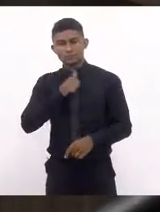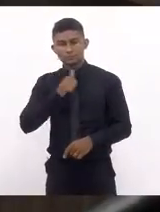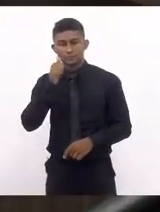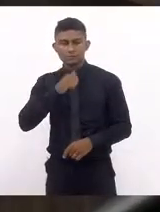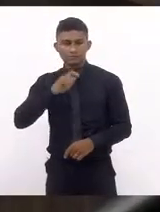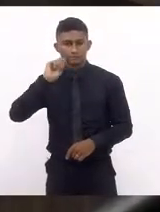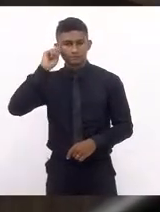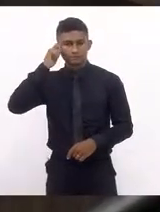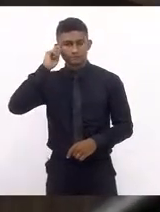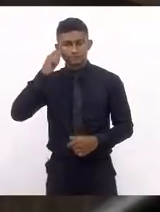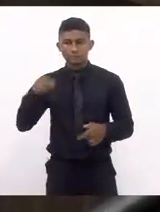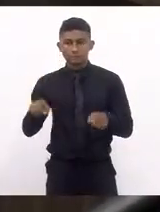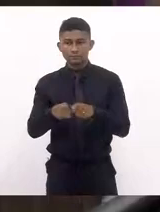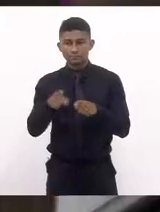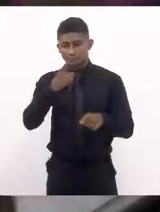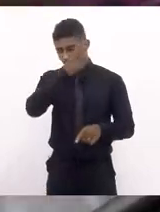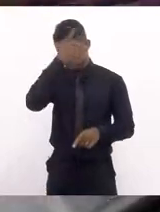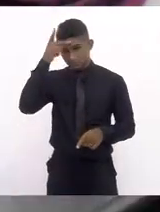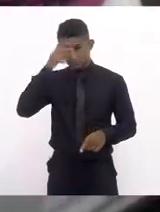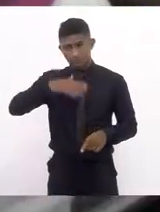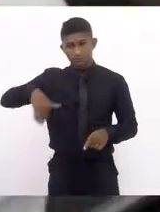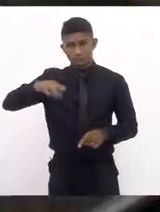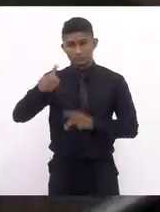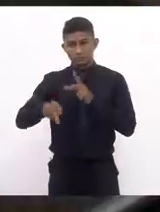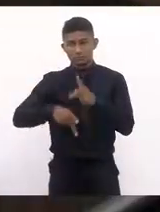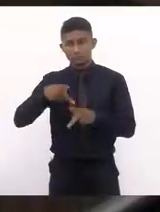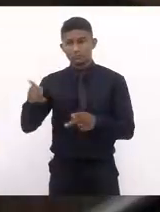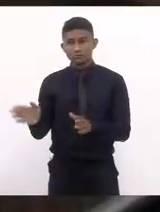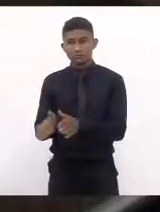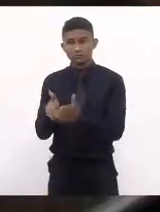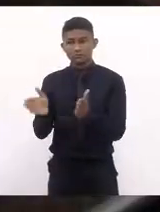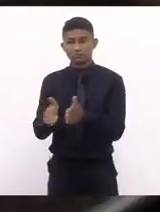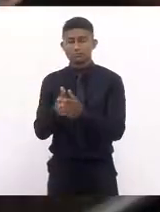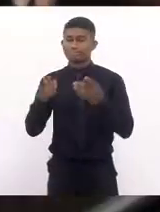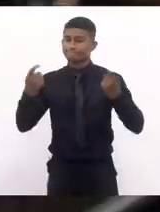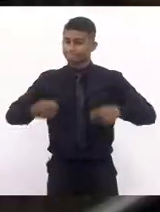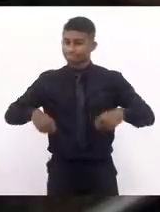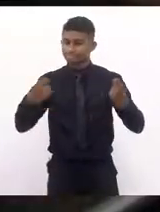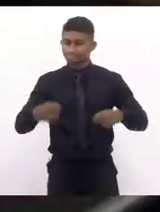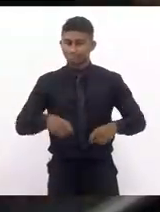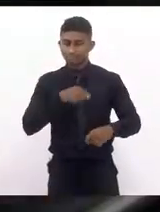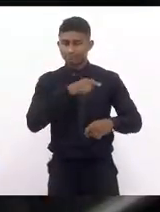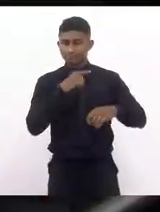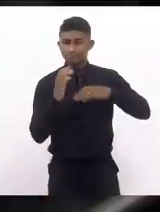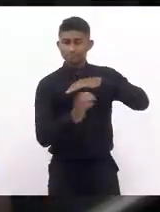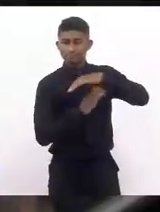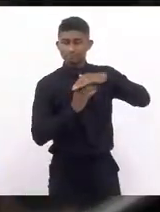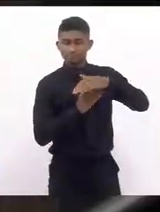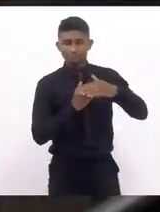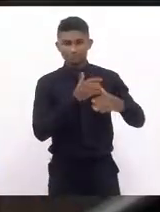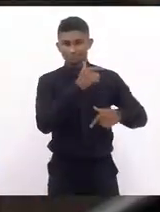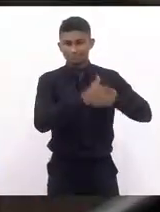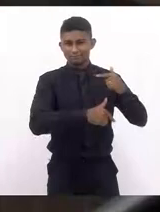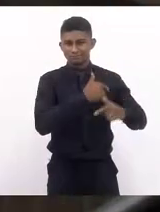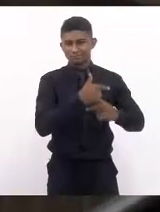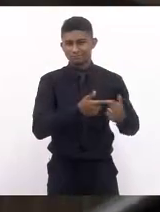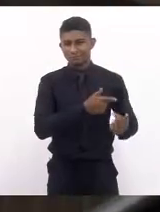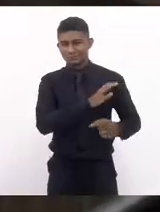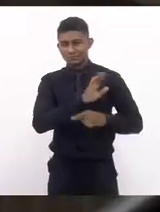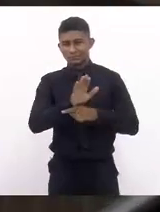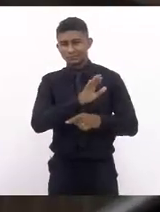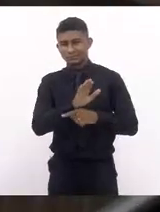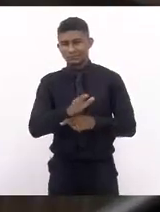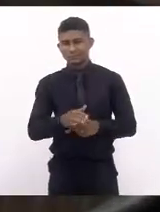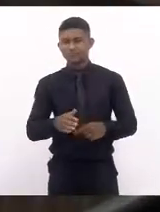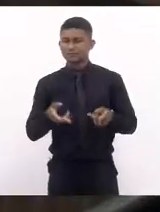sobretudo da população mais pobre que depende do serviço da Cedae nós sempre falamos área Humberto